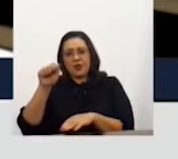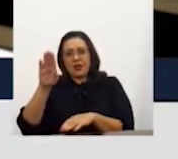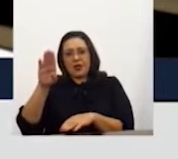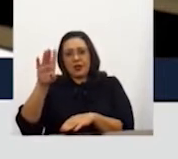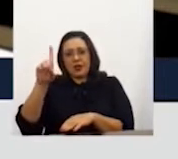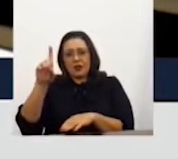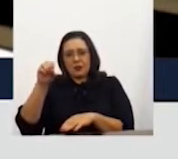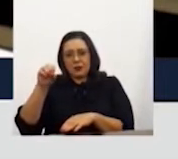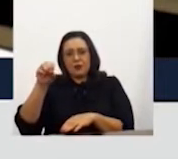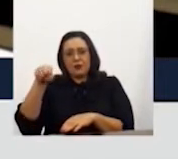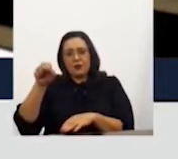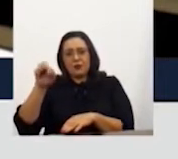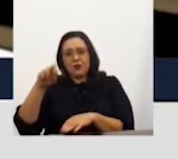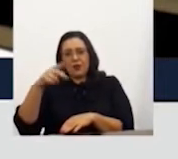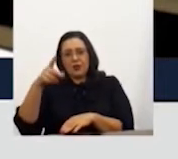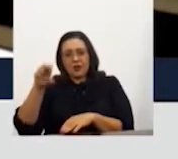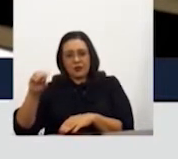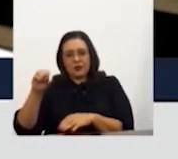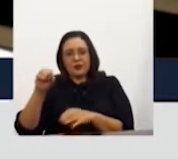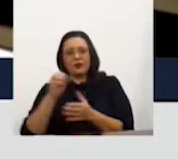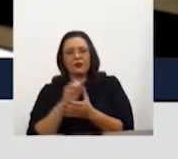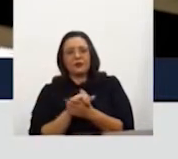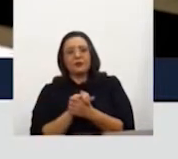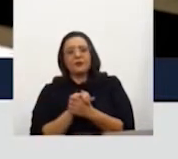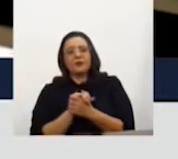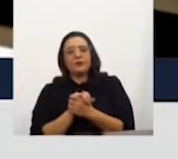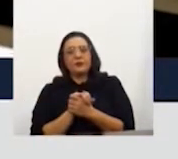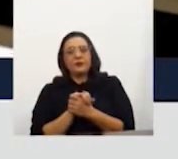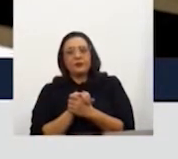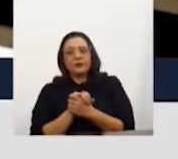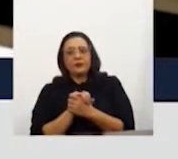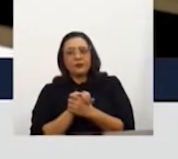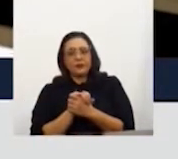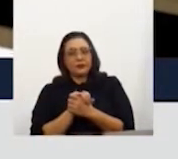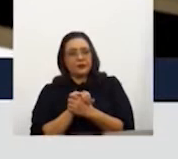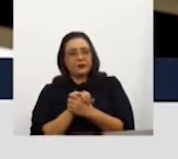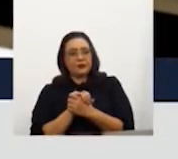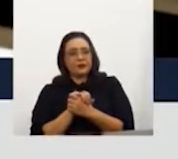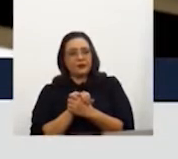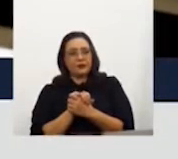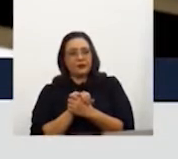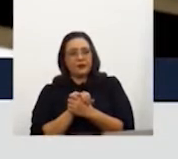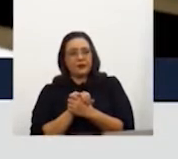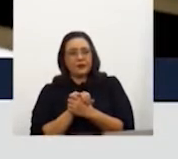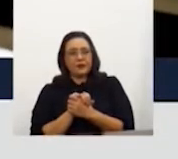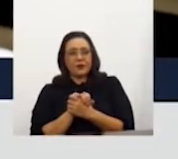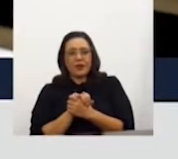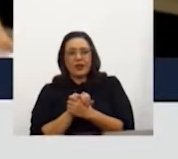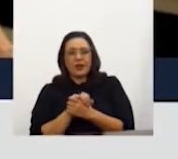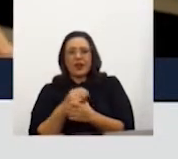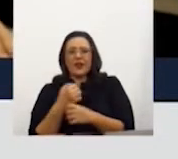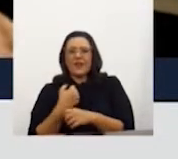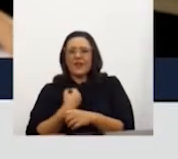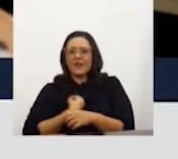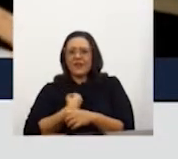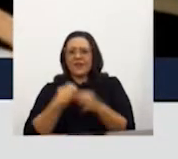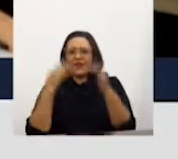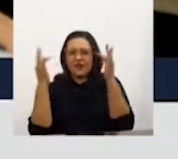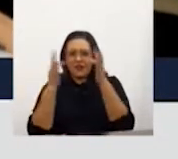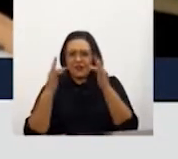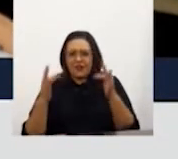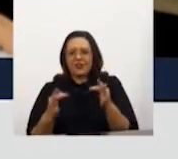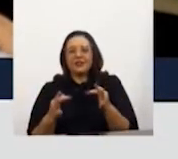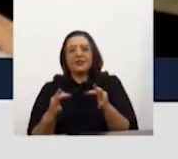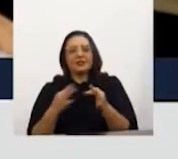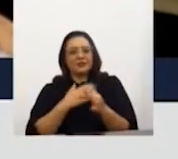Mehmet Meidão. Ele destacou a abertura da licitação por parte da prefeitura para a obra que tornará realidade o centro de lazer da